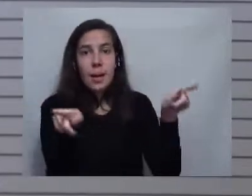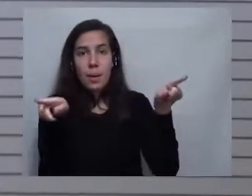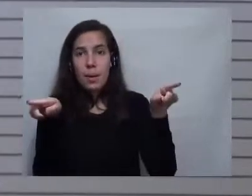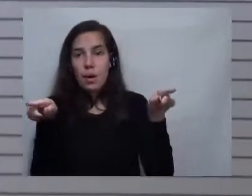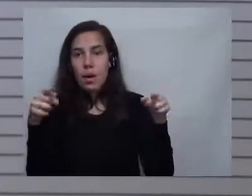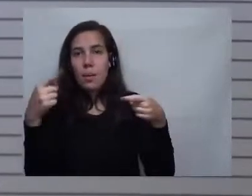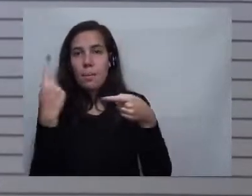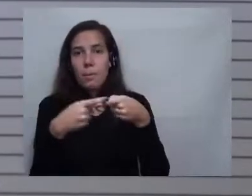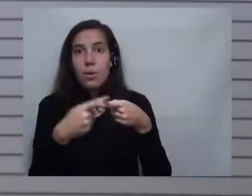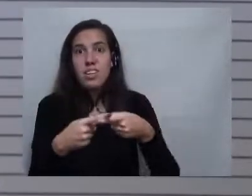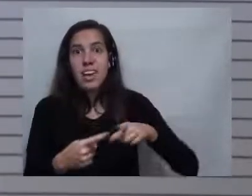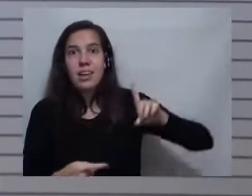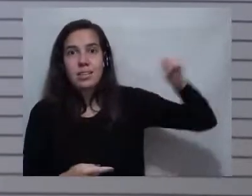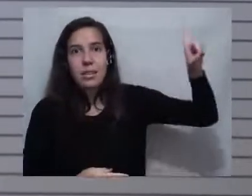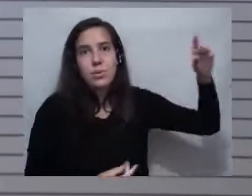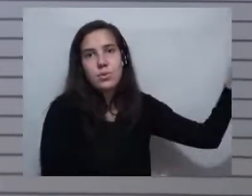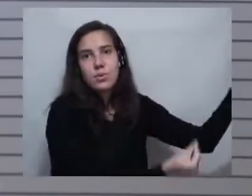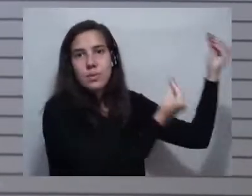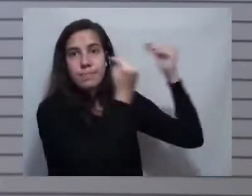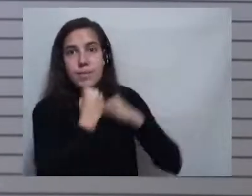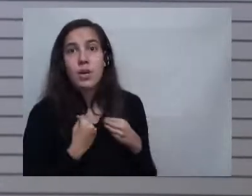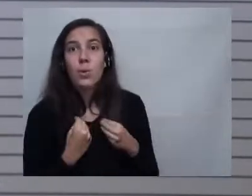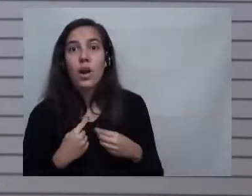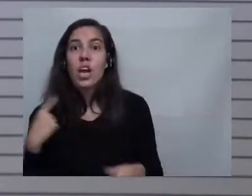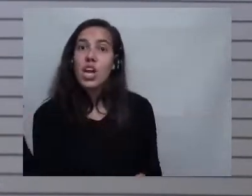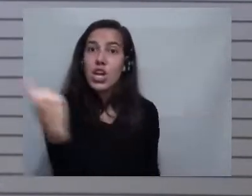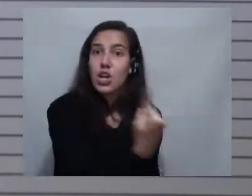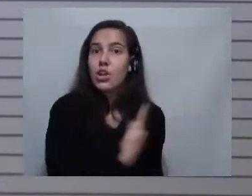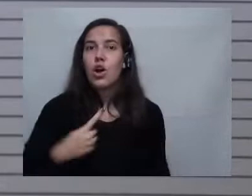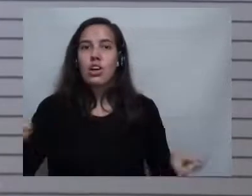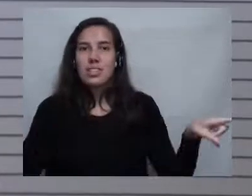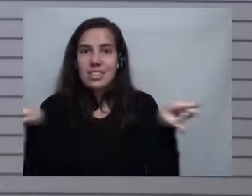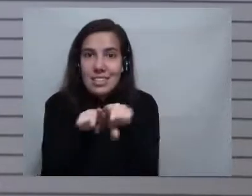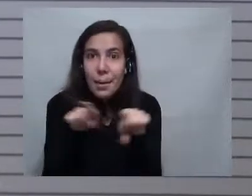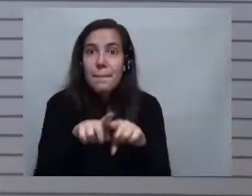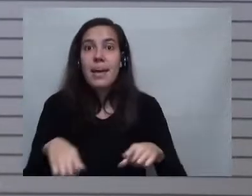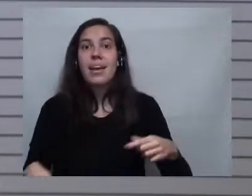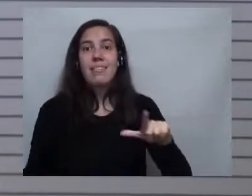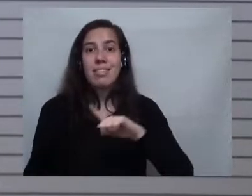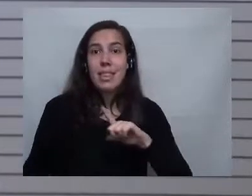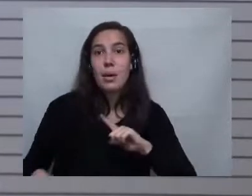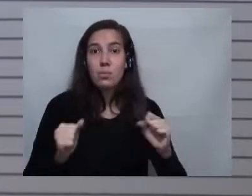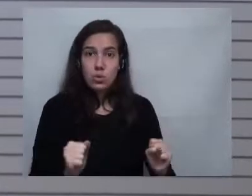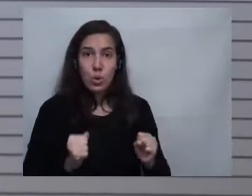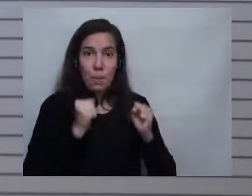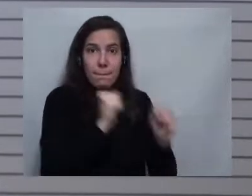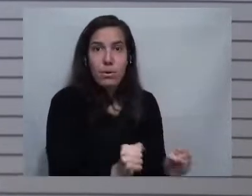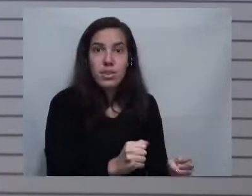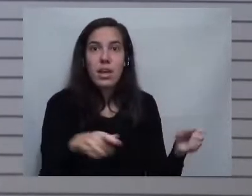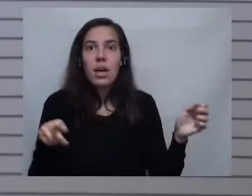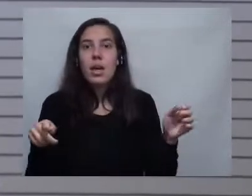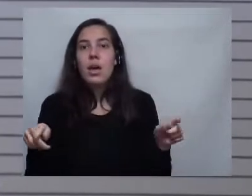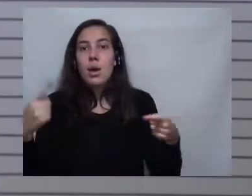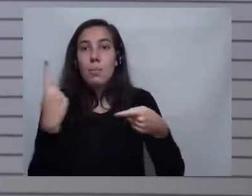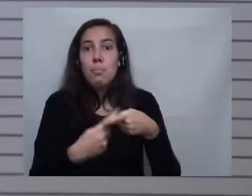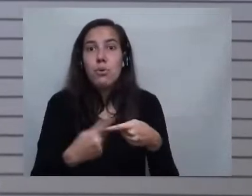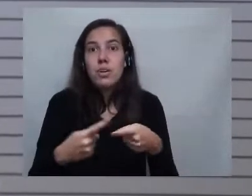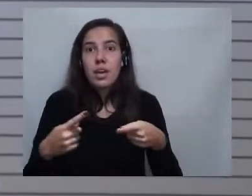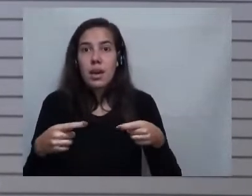poder que está sobre Pedro está sobre mim e você e olha isso talitacume